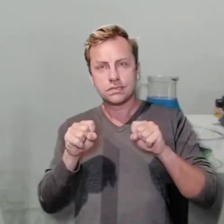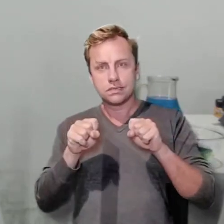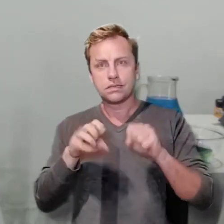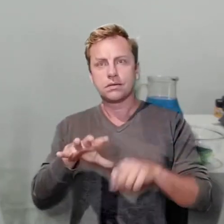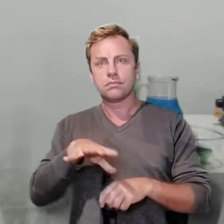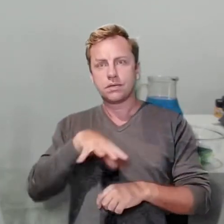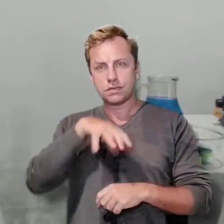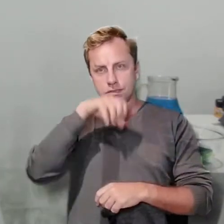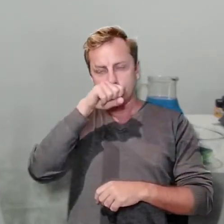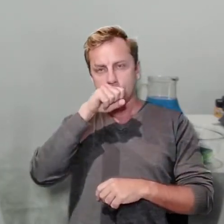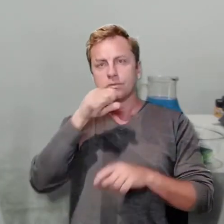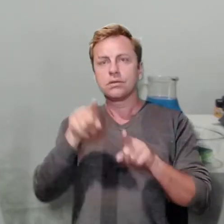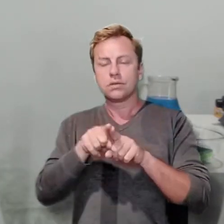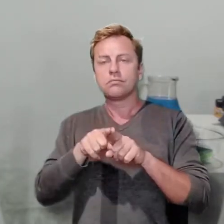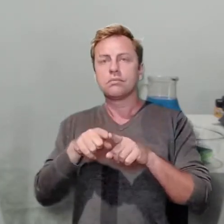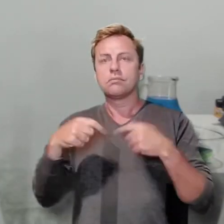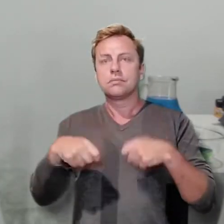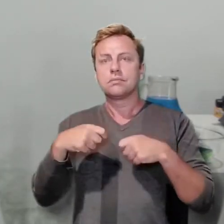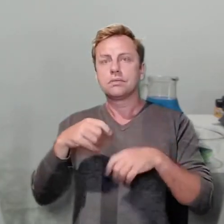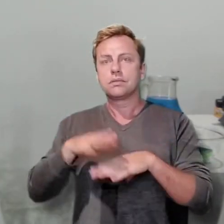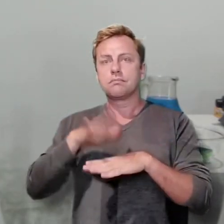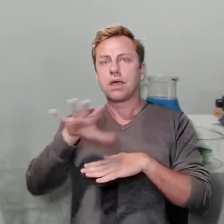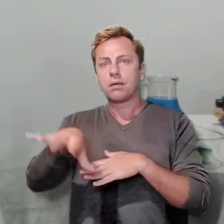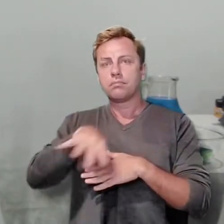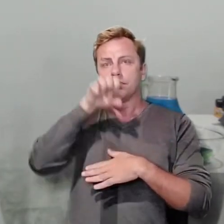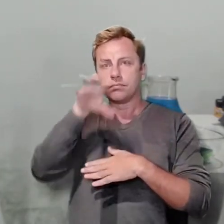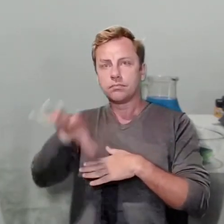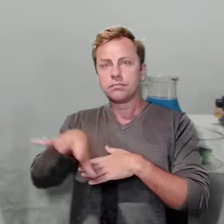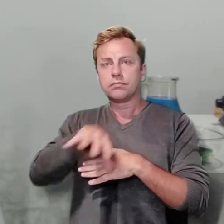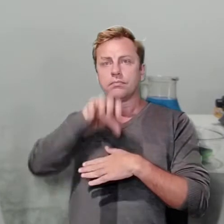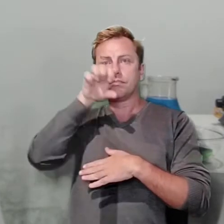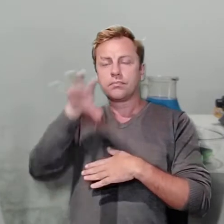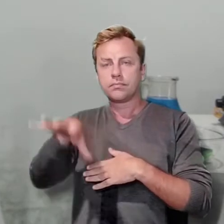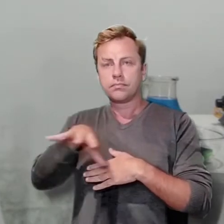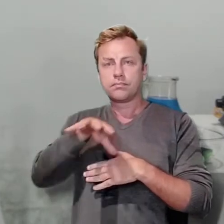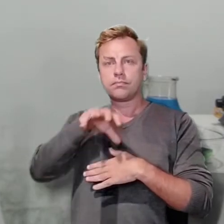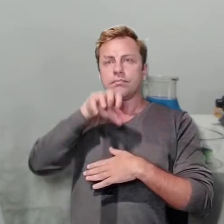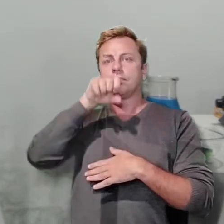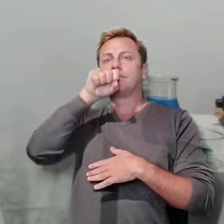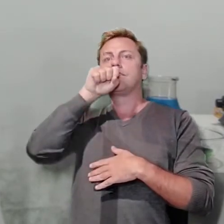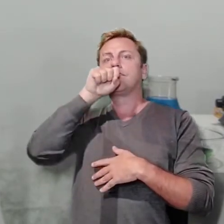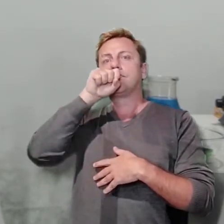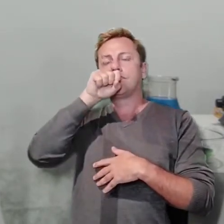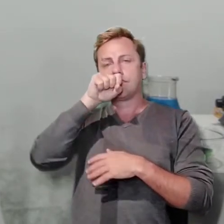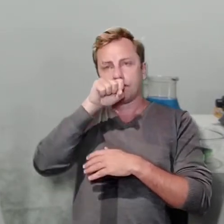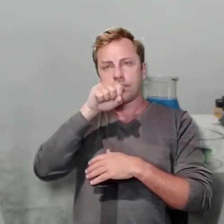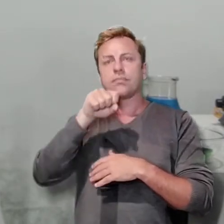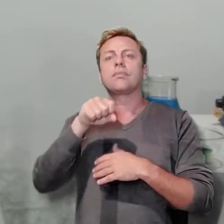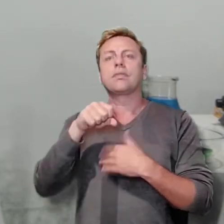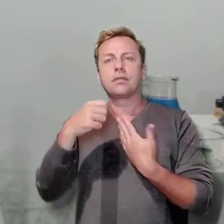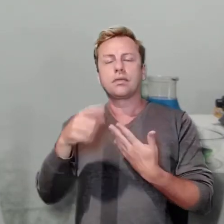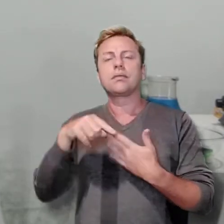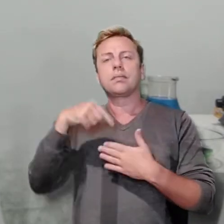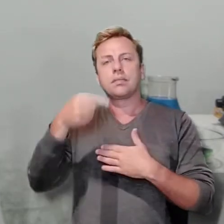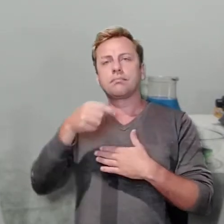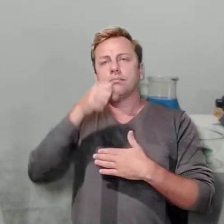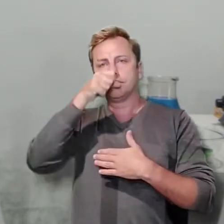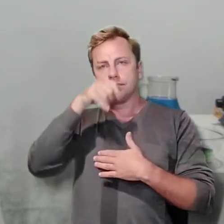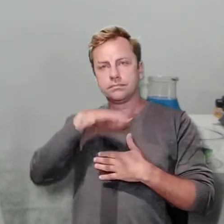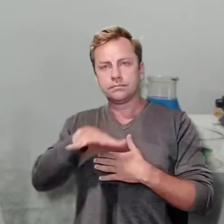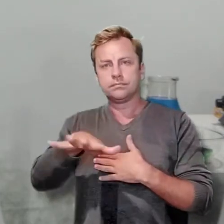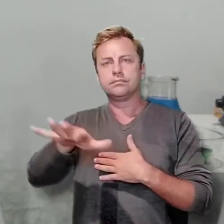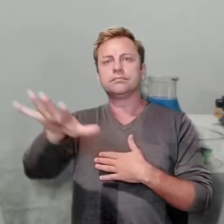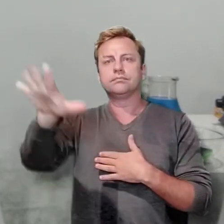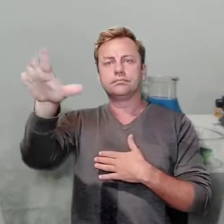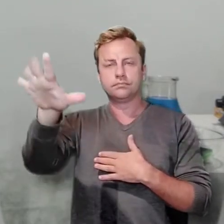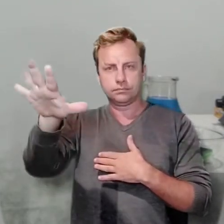respiratório começa a captar mais ar da atmosfera na inspiração e expirar